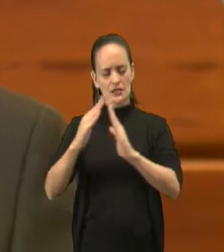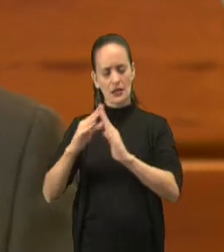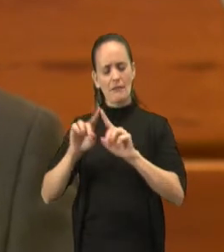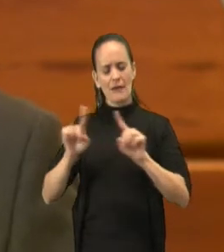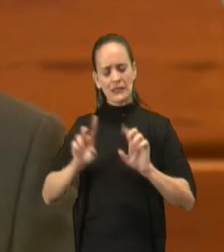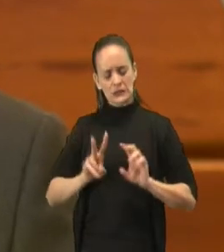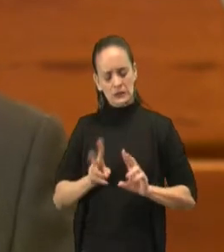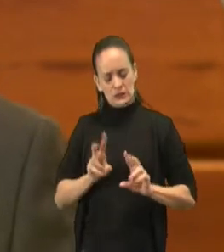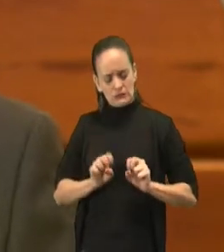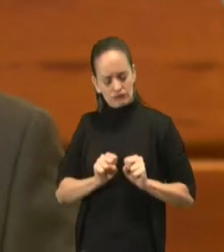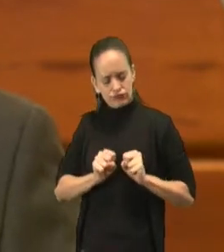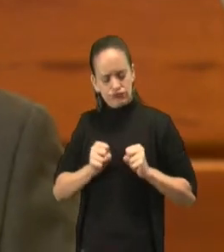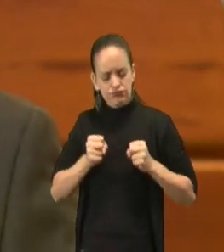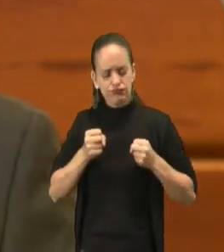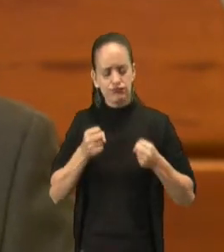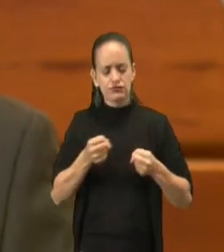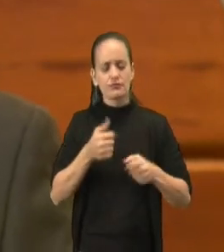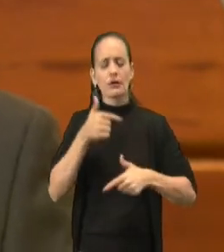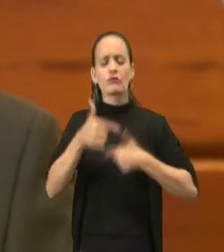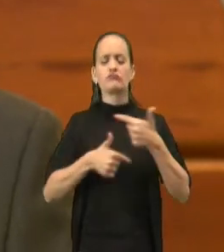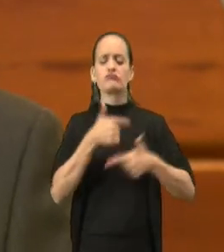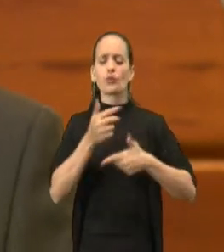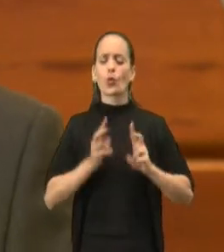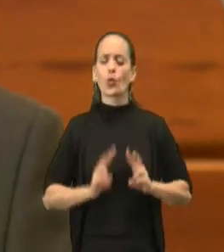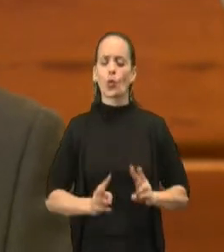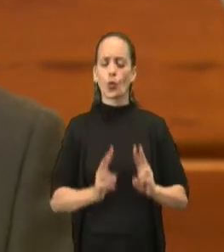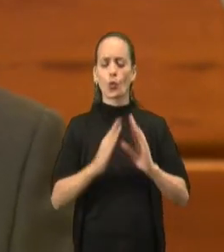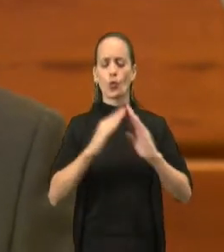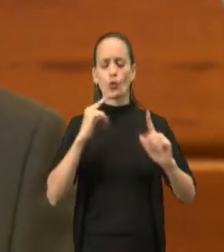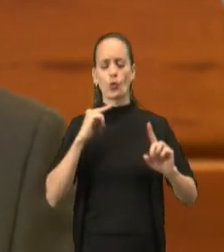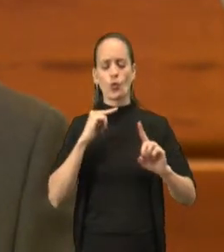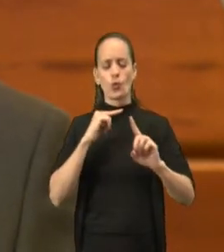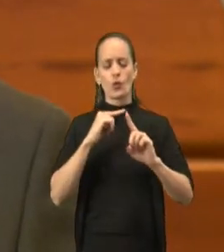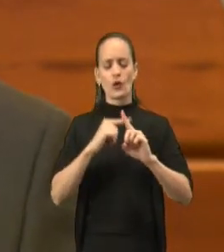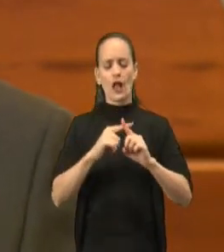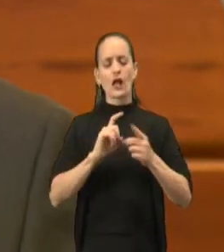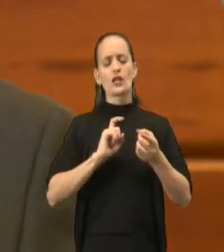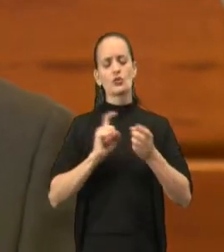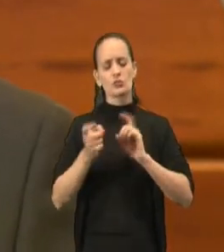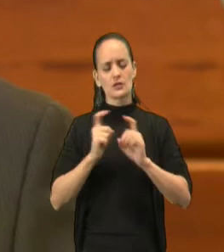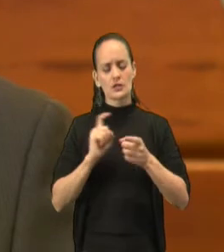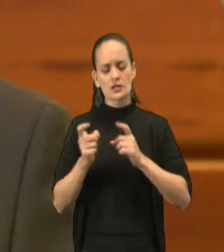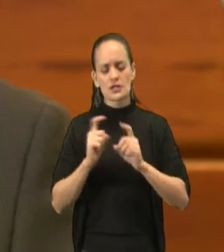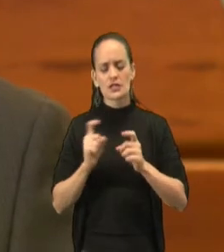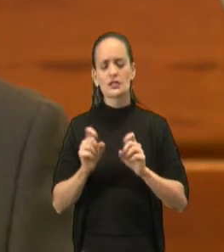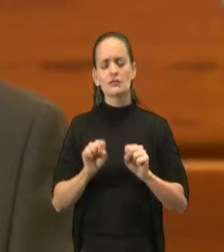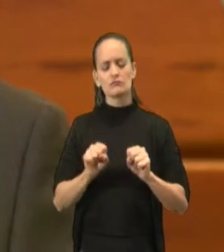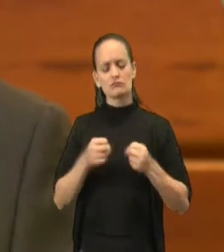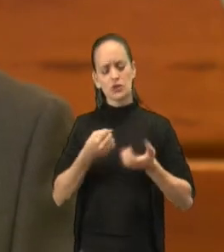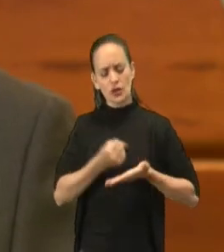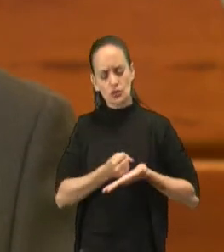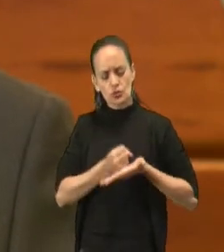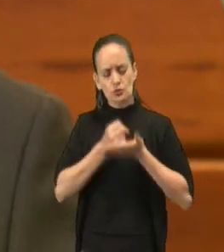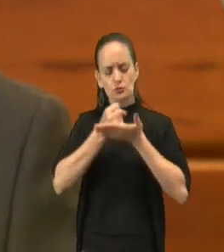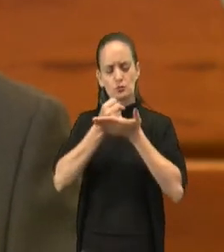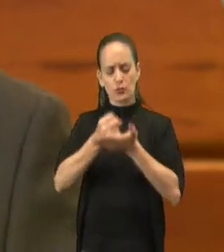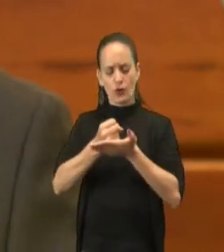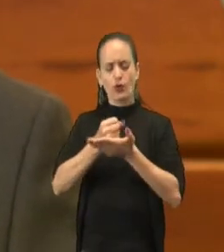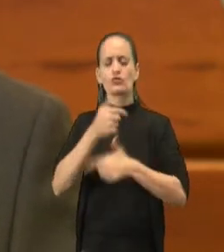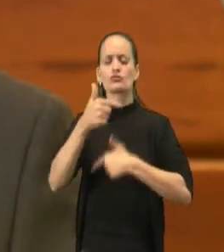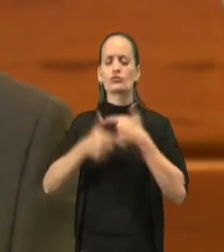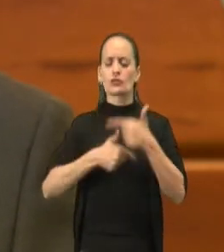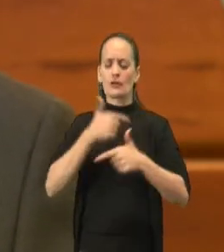dar continuidade ao trabalho, Senhor Deus, administrativo, ao trabalho que dá suporte, Senhor Deus, ao